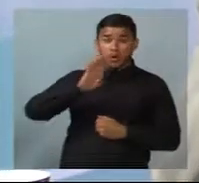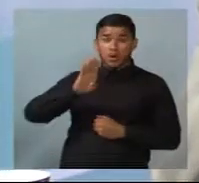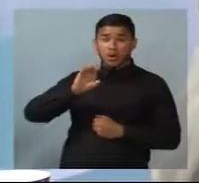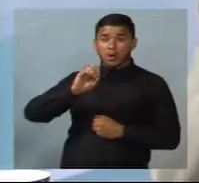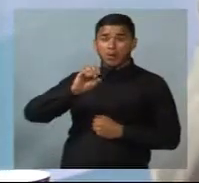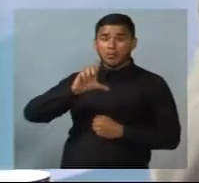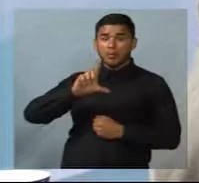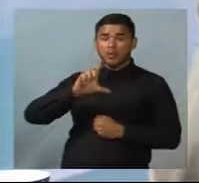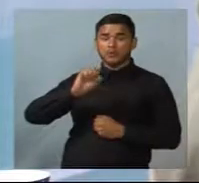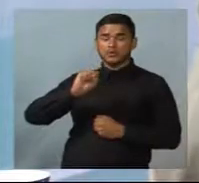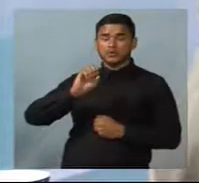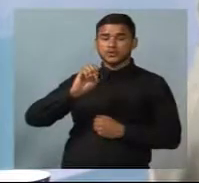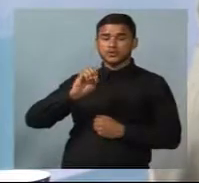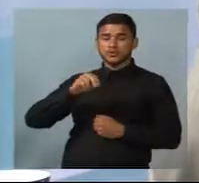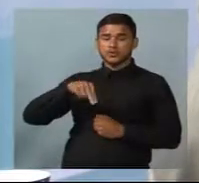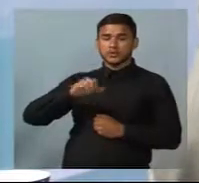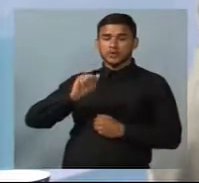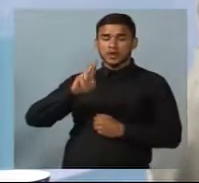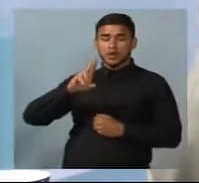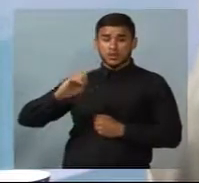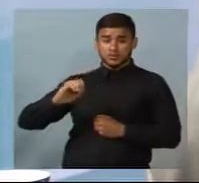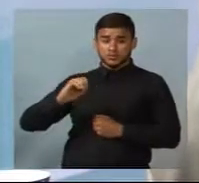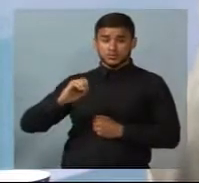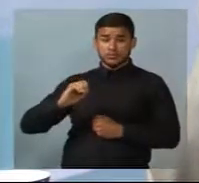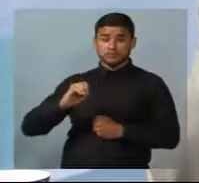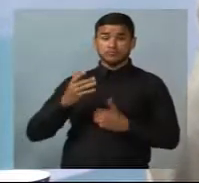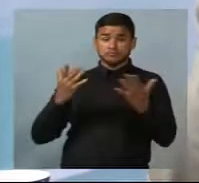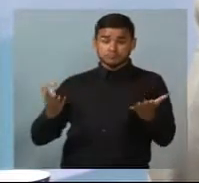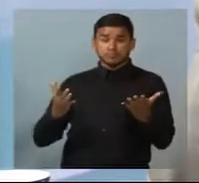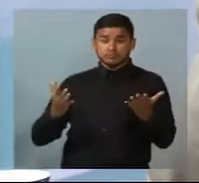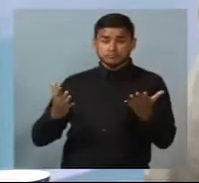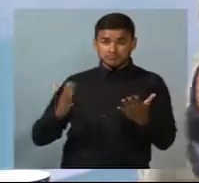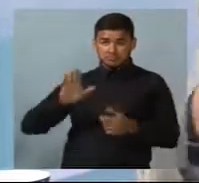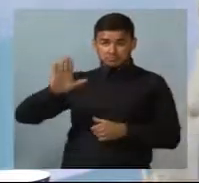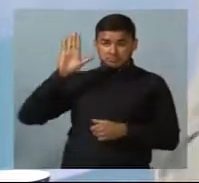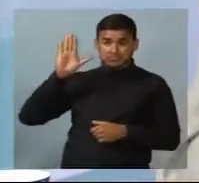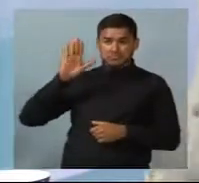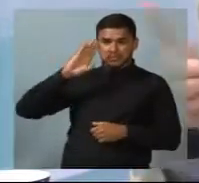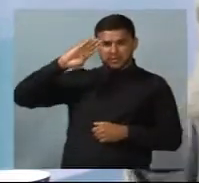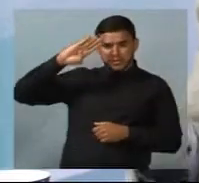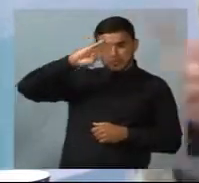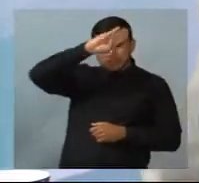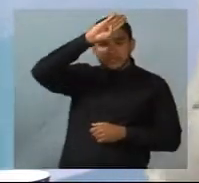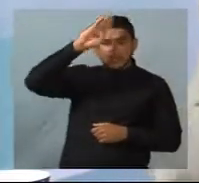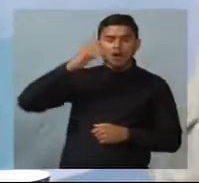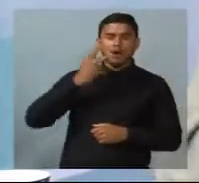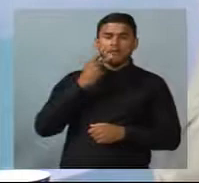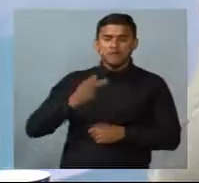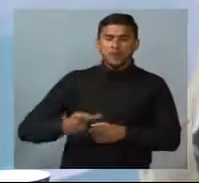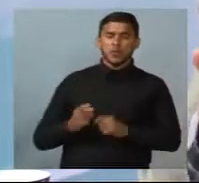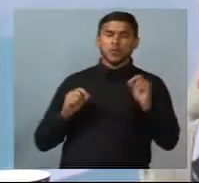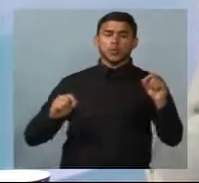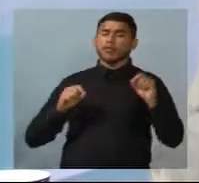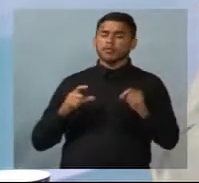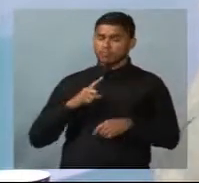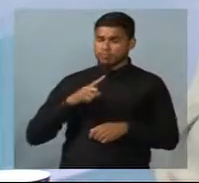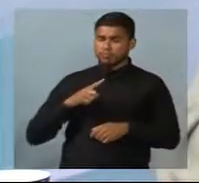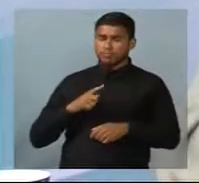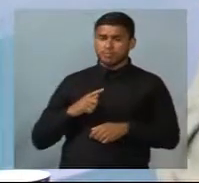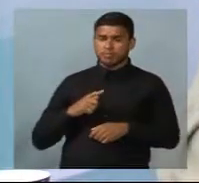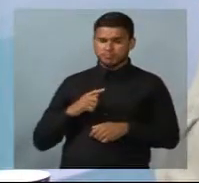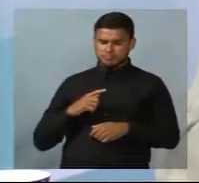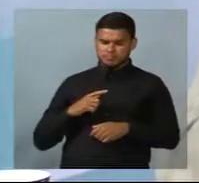Diz que não pode comemorar o problema do Lula, porque estava polarizado entre ele e o Lula